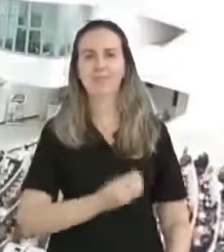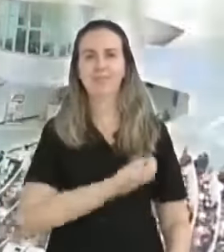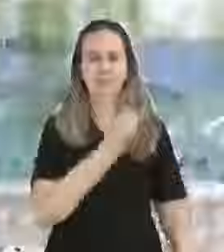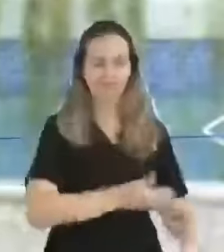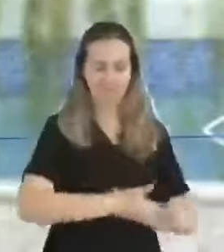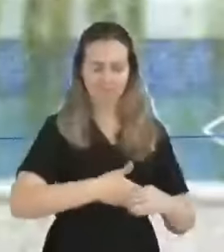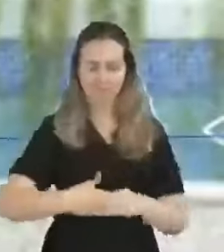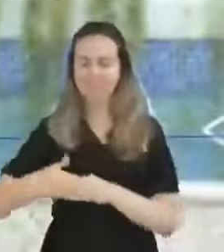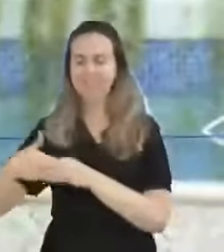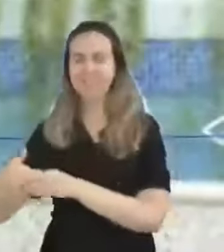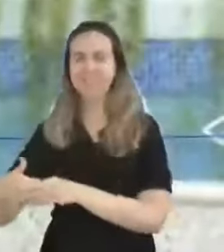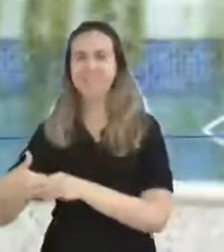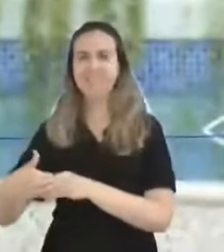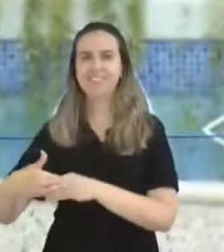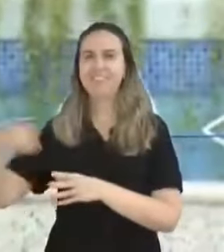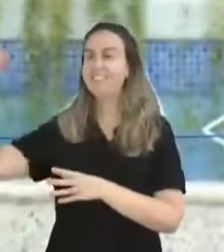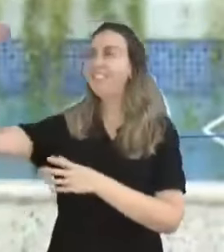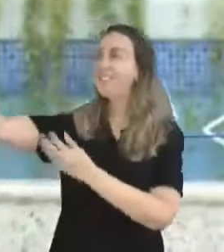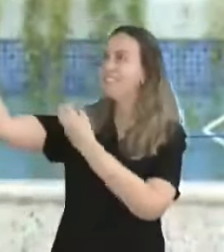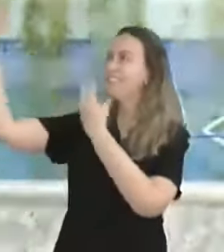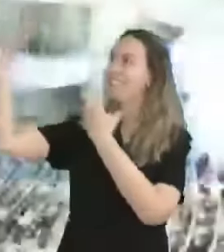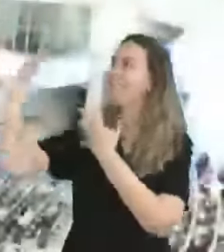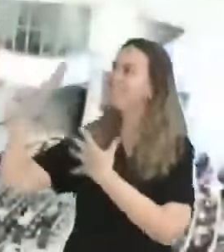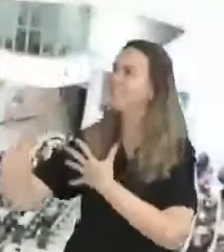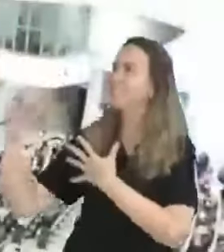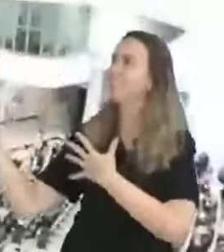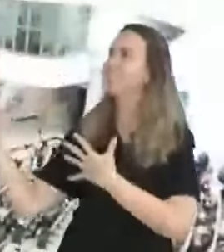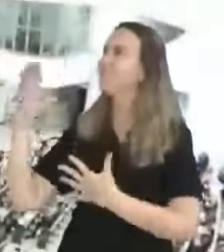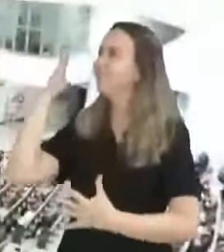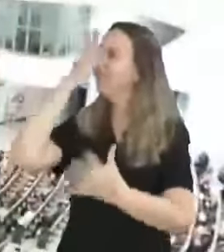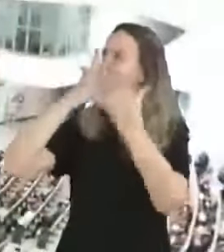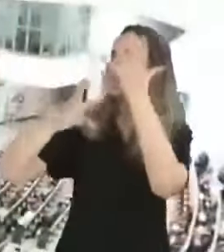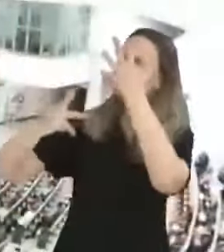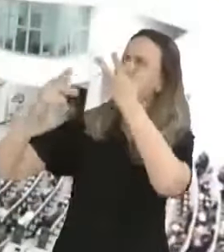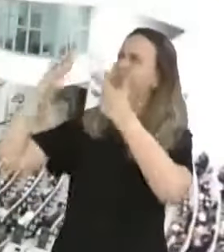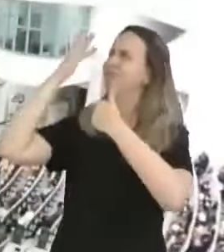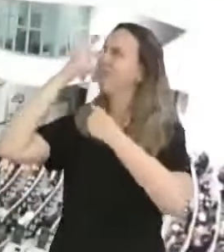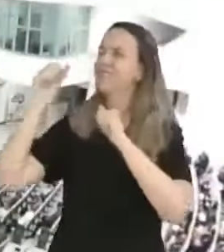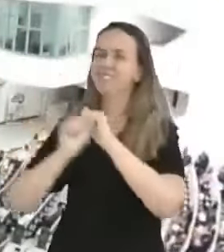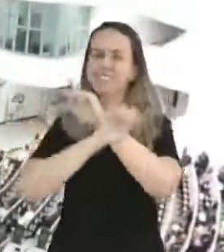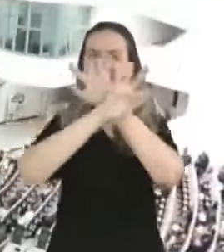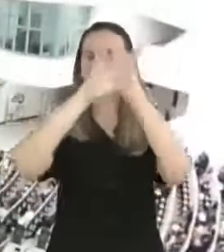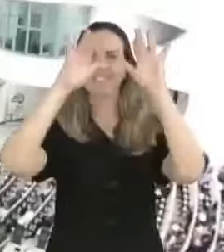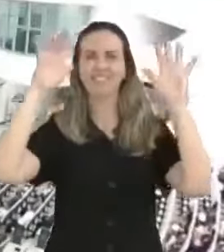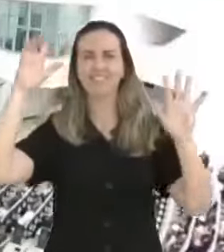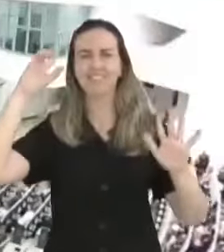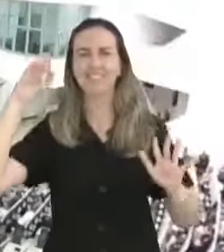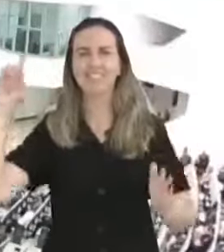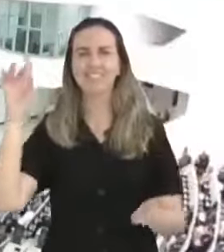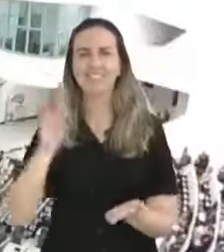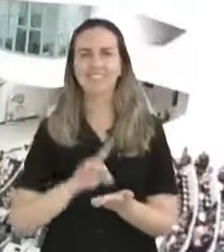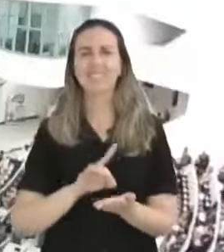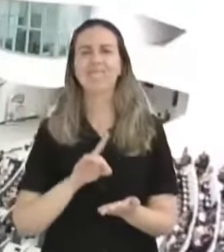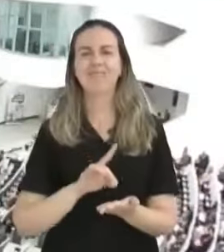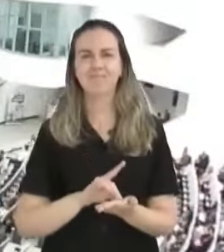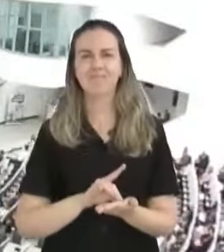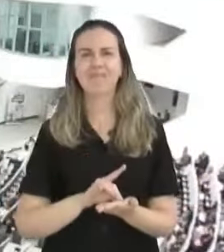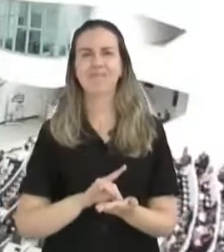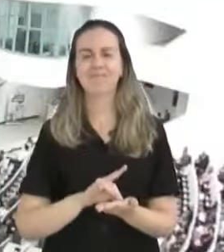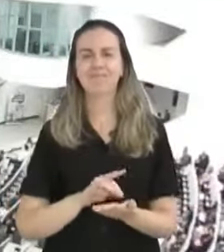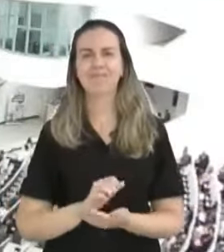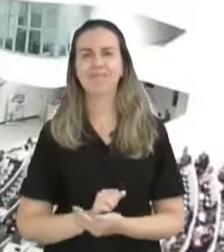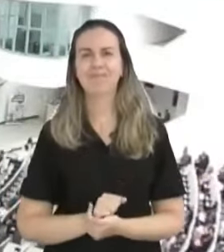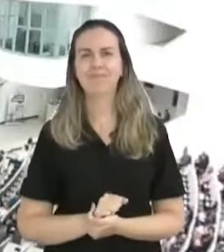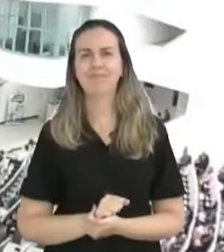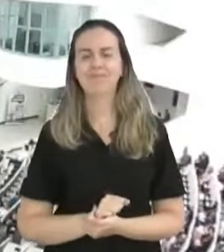4 versículo 2, que o renovo do Senhor será de beleza e de glória. Está escrito Isaías 41,